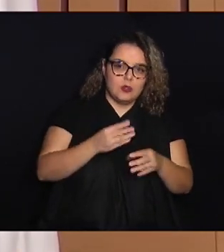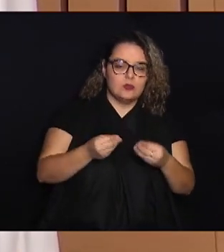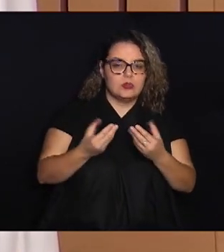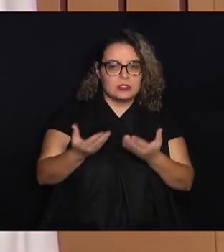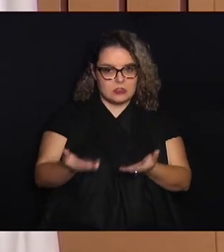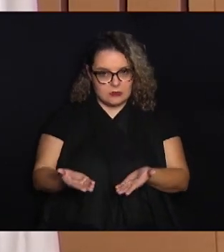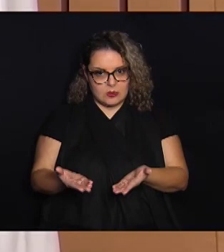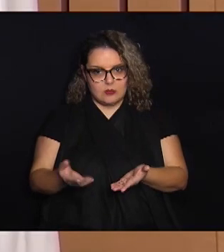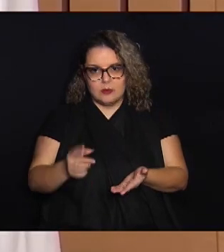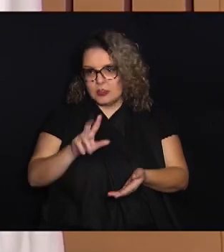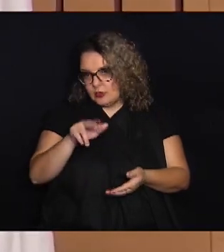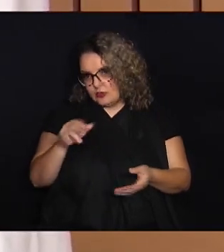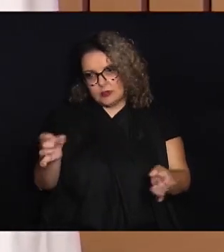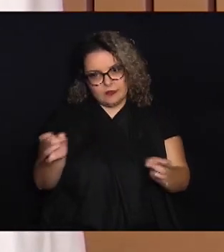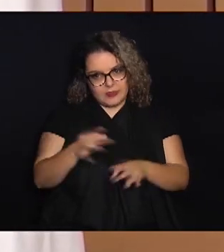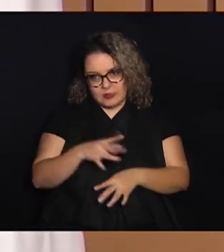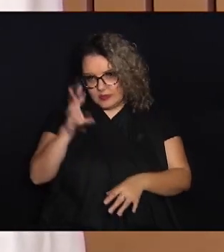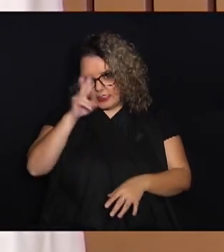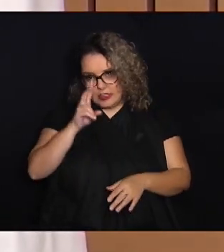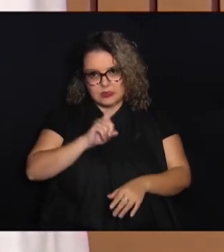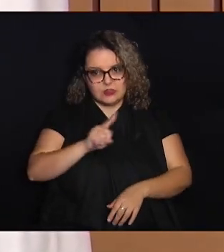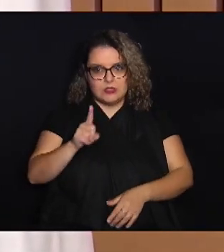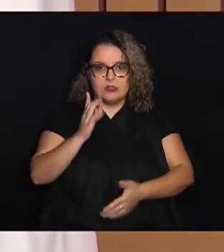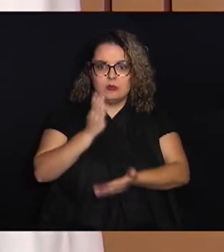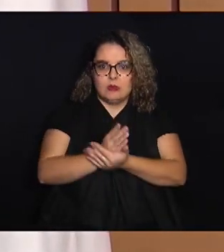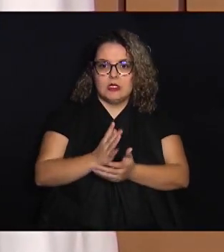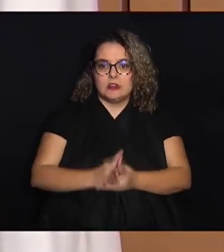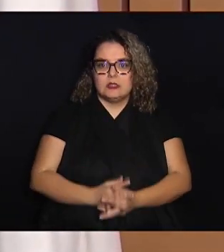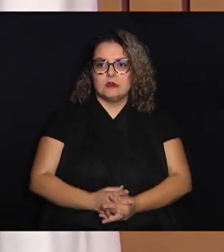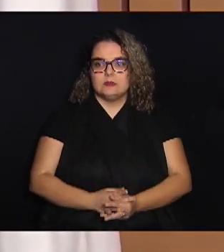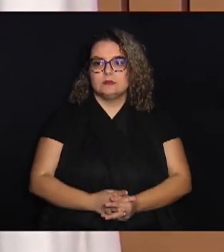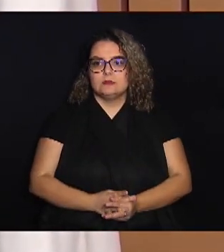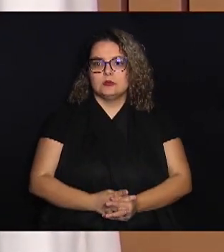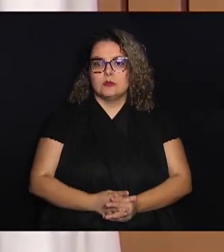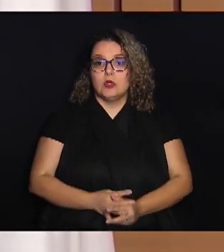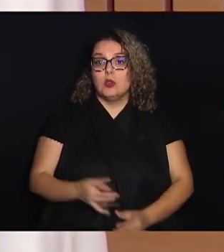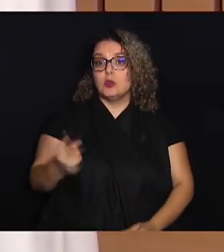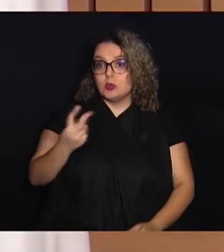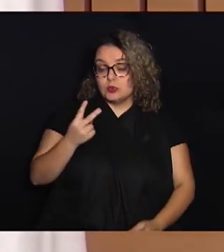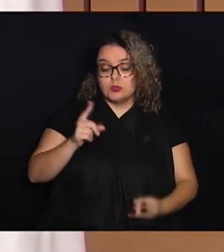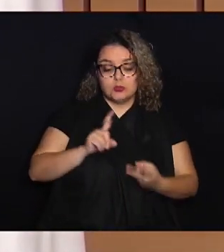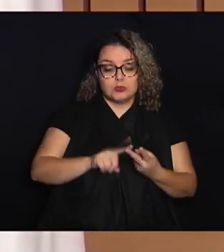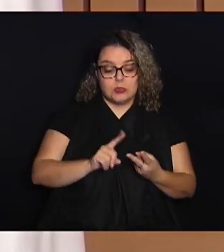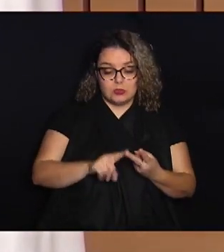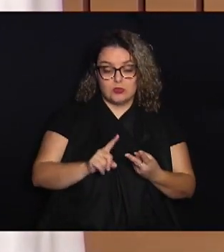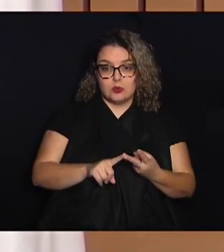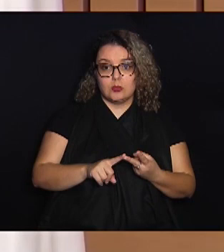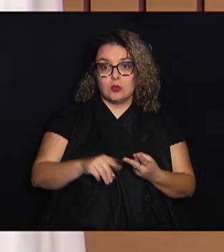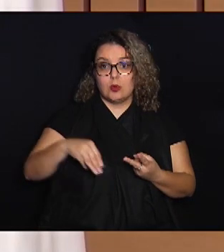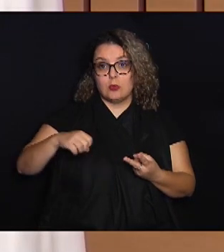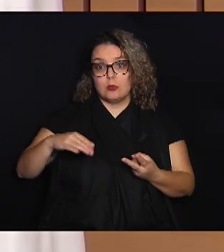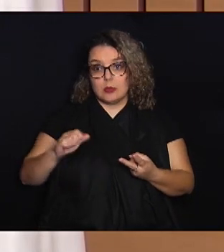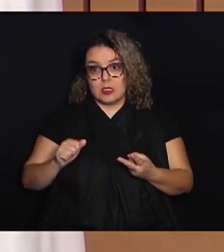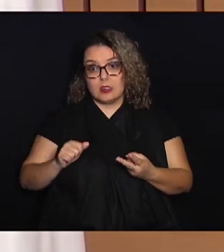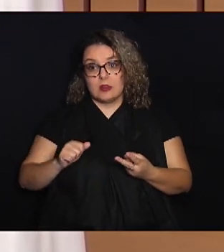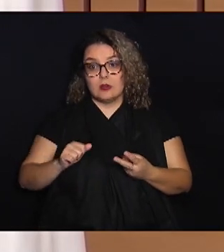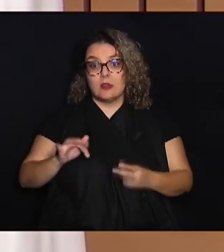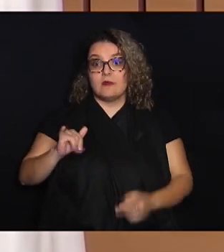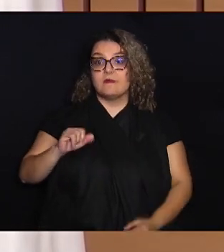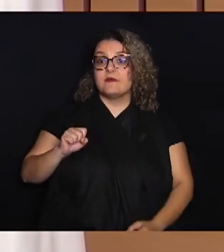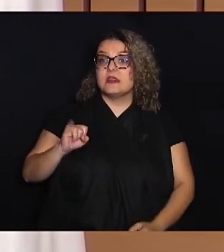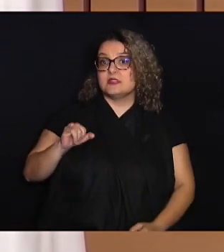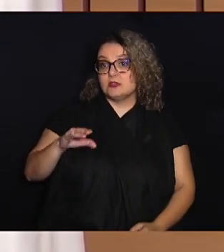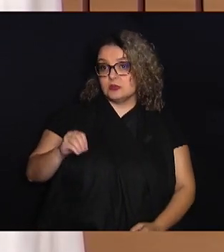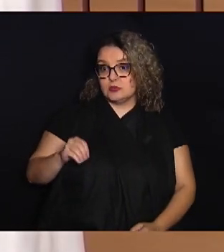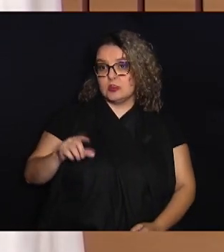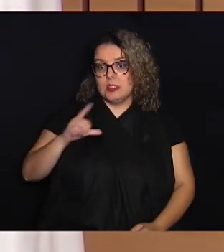porque não vai acabar nunca, né? A história não para. E o segundo vai ser o MECA físico, que o MECA físico nós vamos ter,